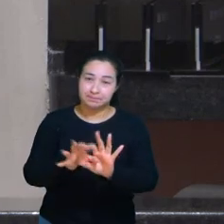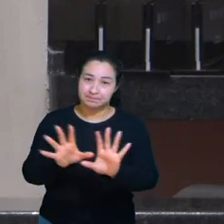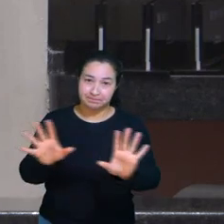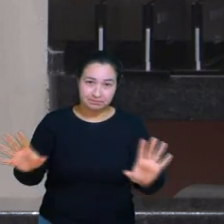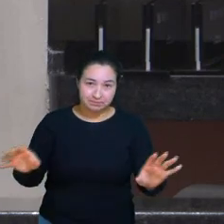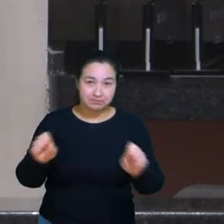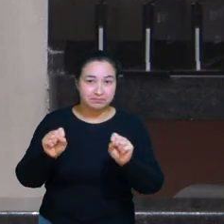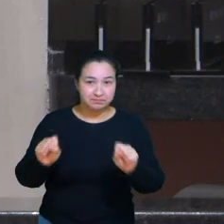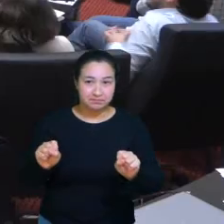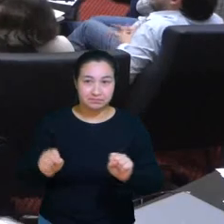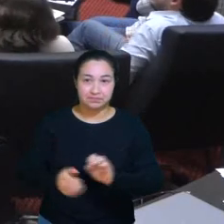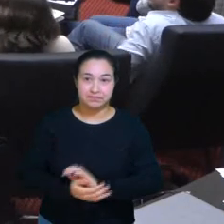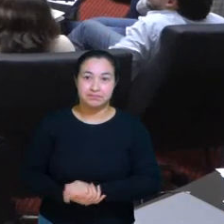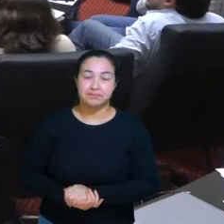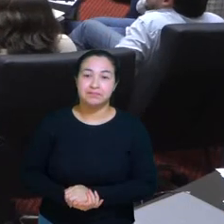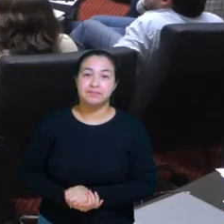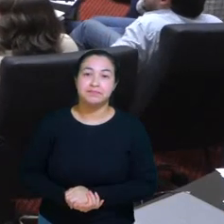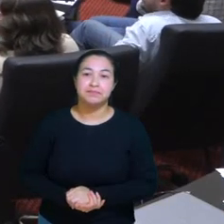não